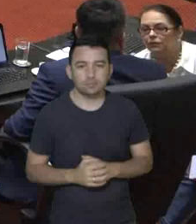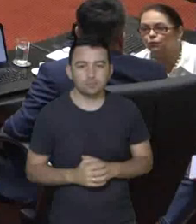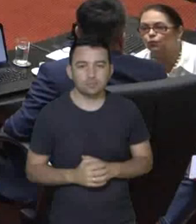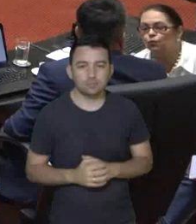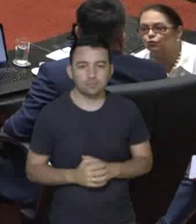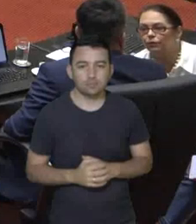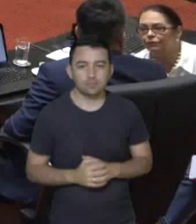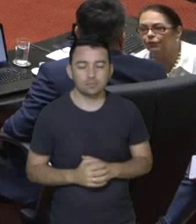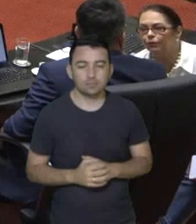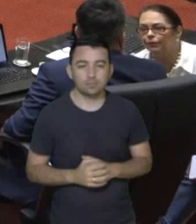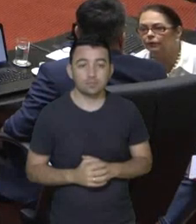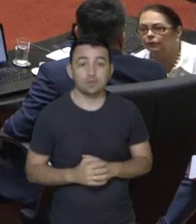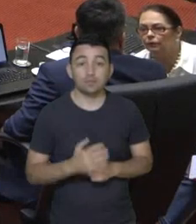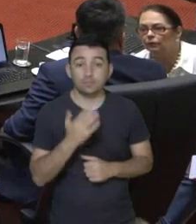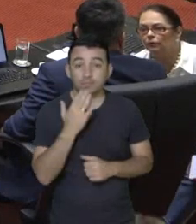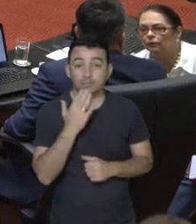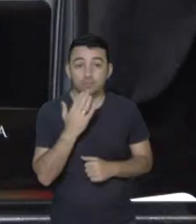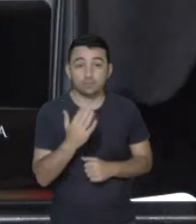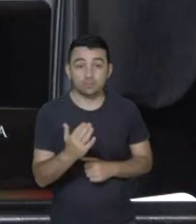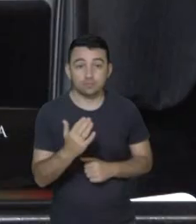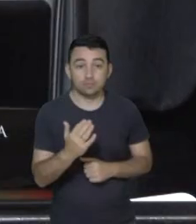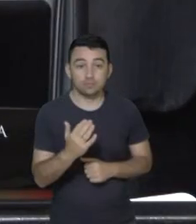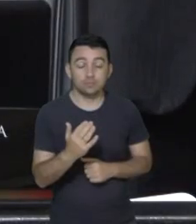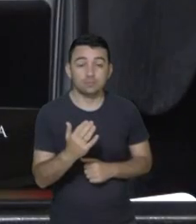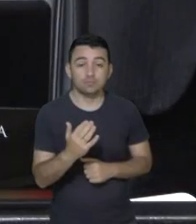Atendendo o pedido do